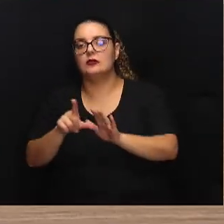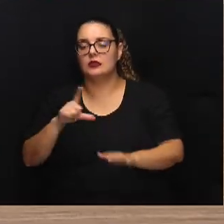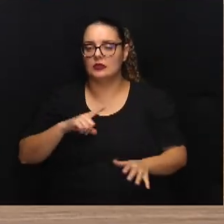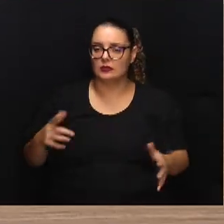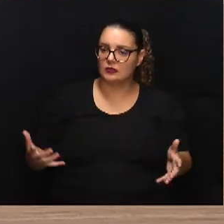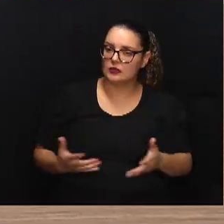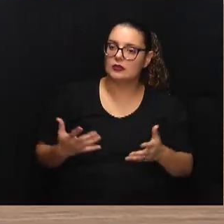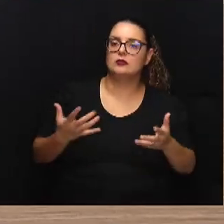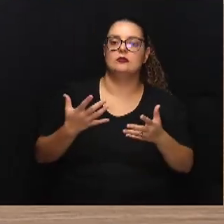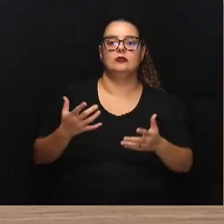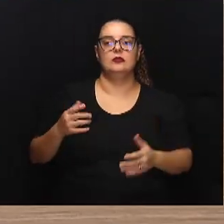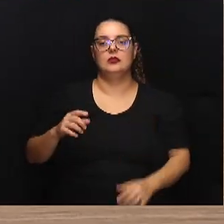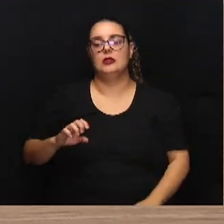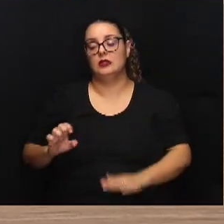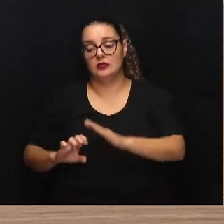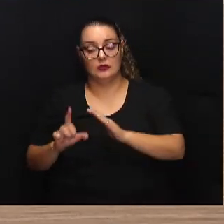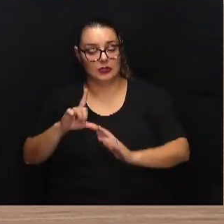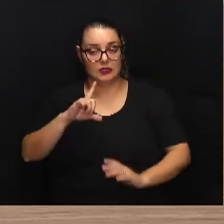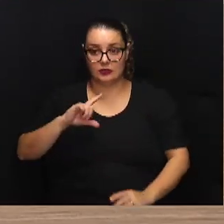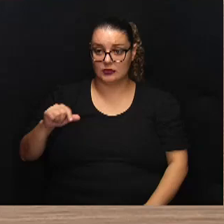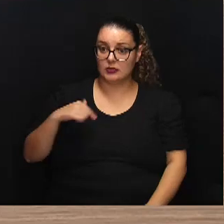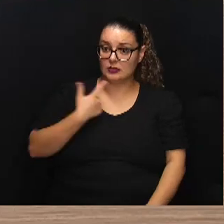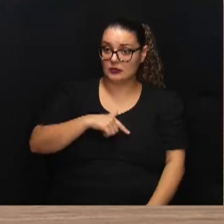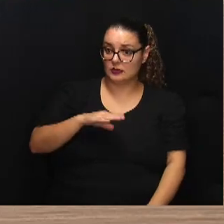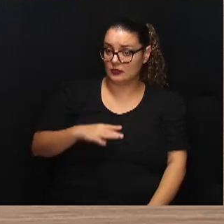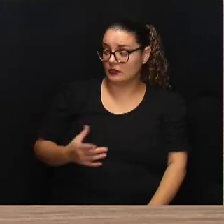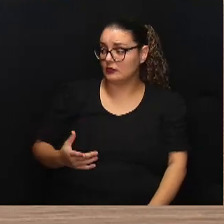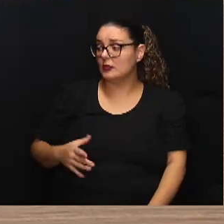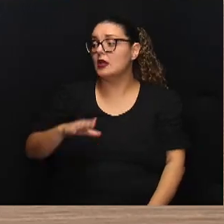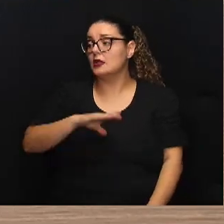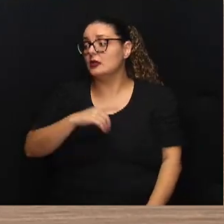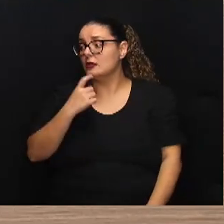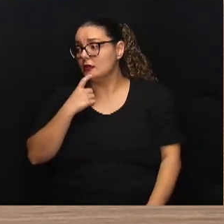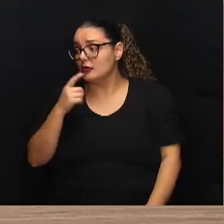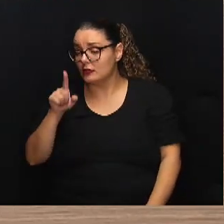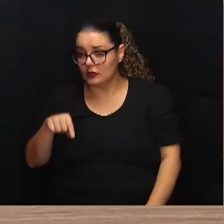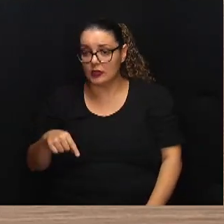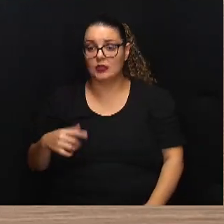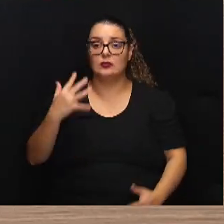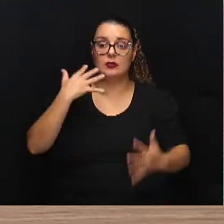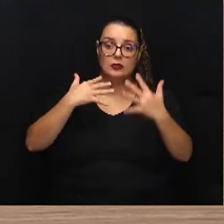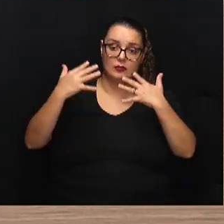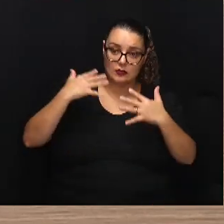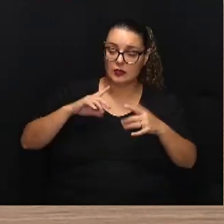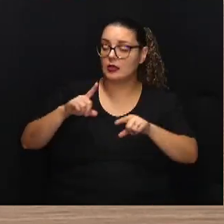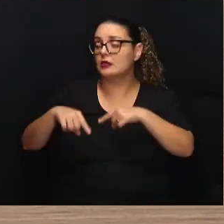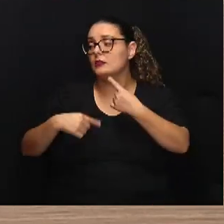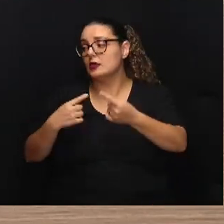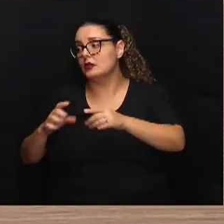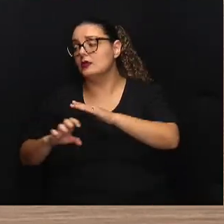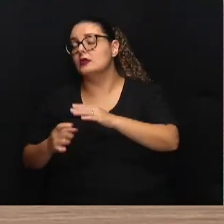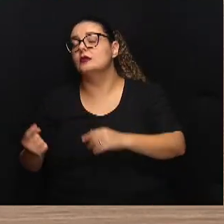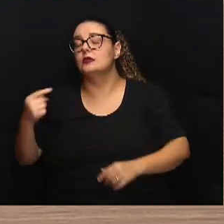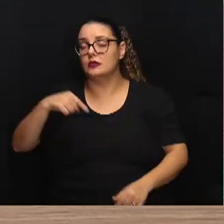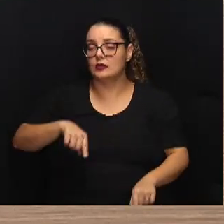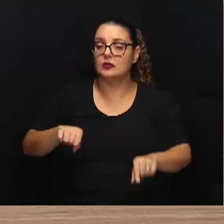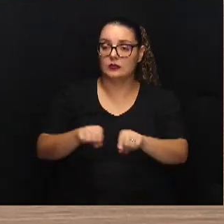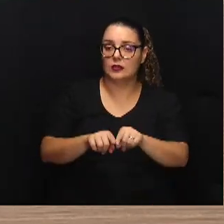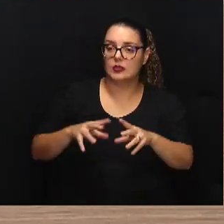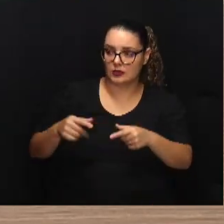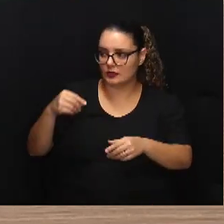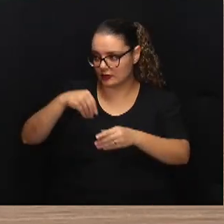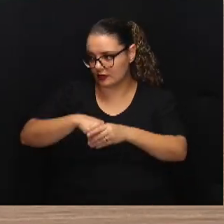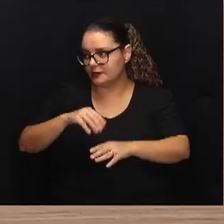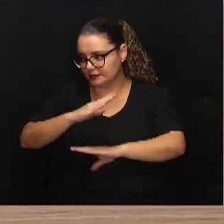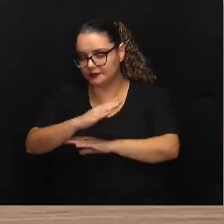para que essa empresa não saísse da nossa cidade, para que Campinas se torne atraente, para que outras venham também, Sim. e tudo isso passa aqui